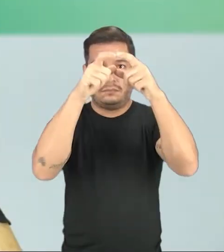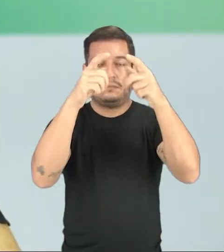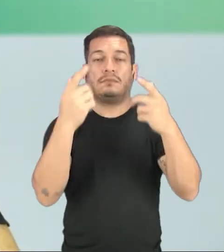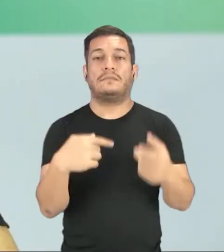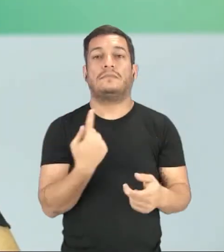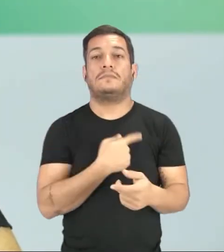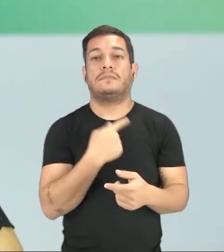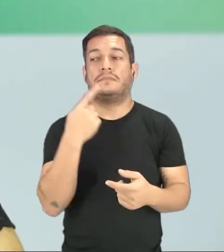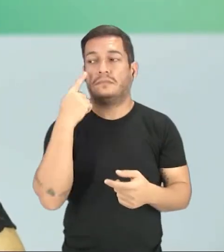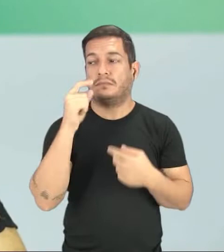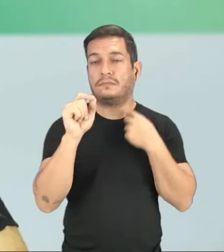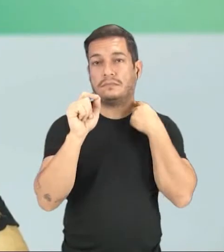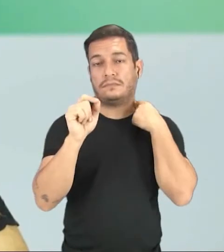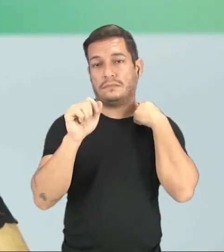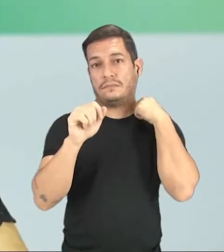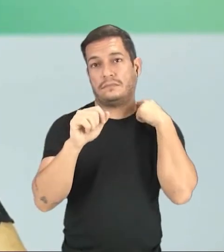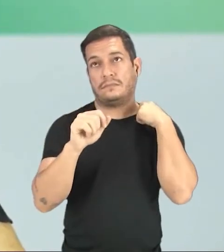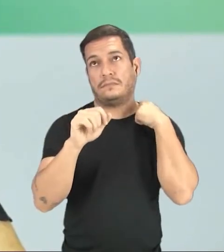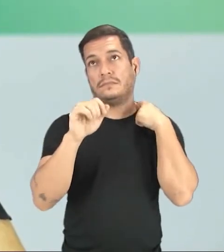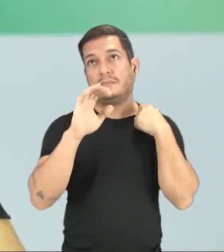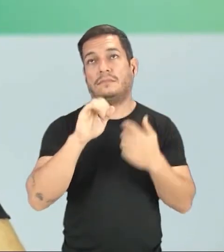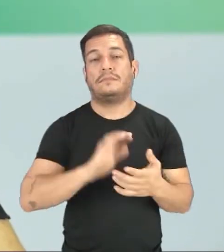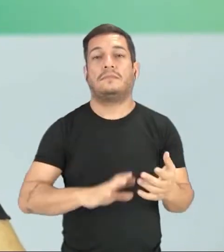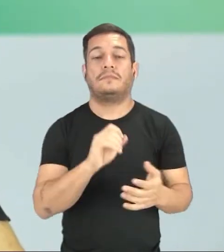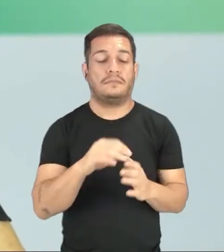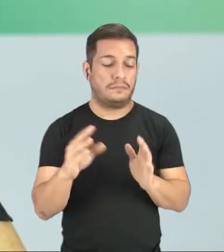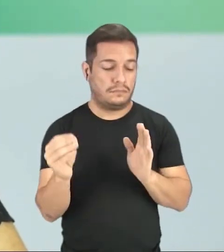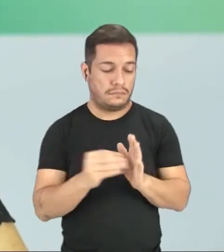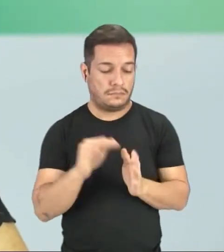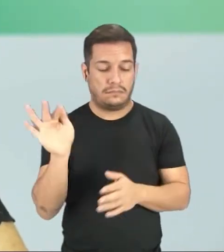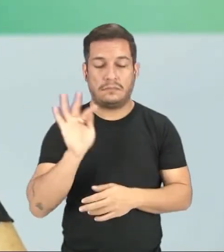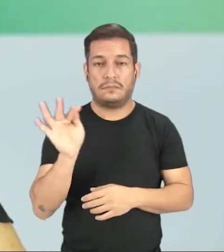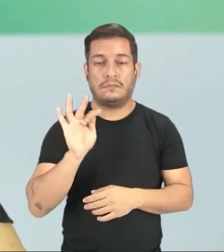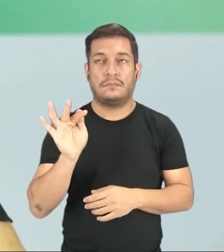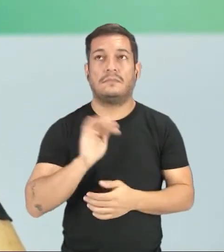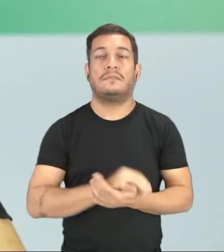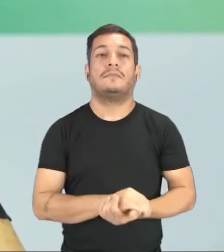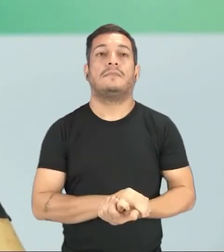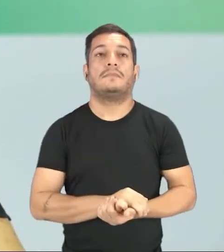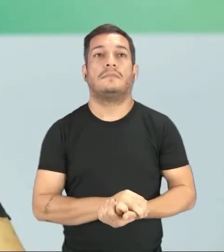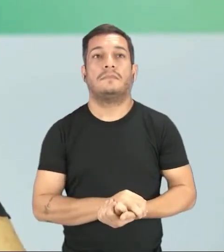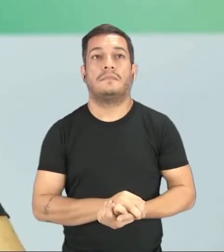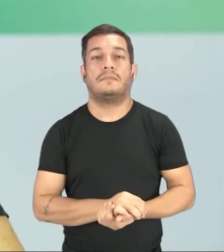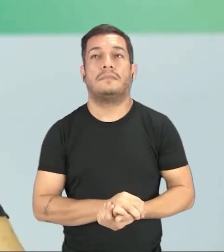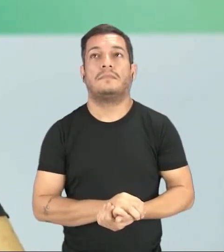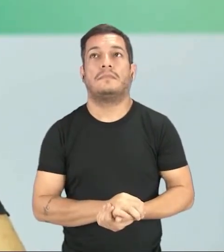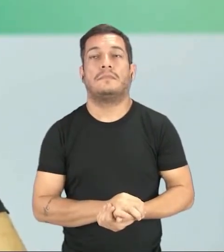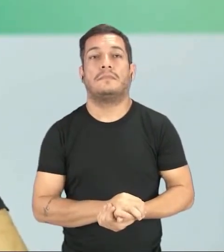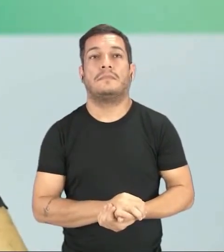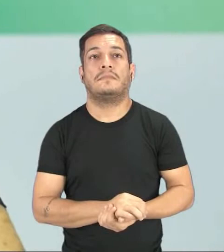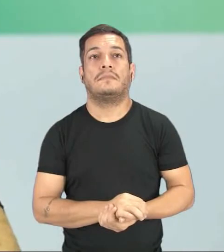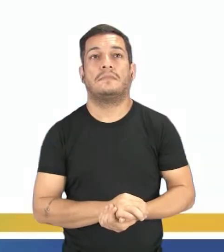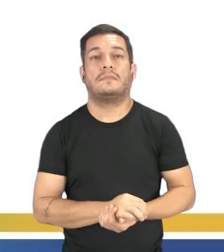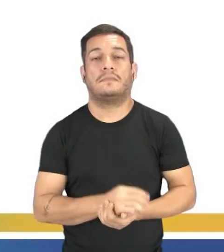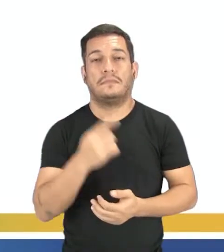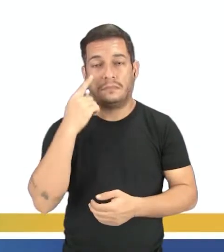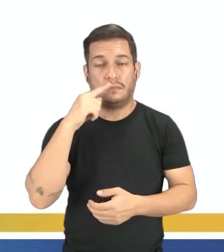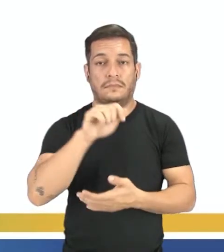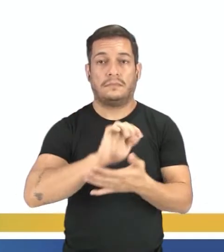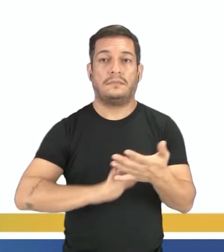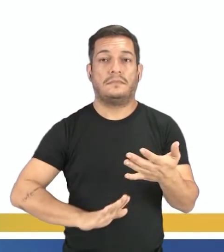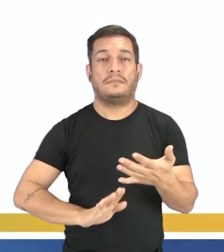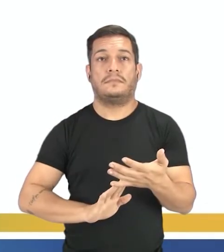nós iremos ver um exercício para colocar a fórmula em ação. Vamos estar vendo aqui o